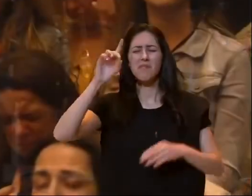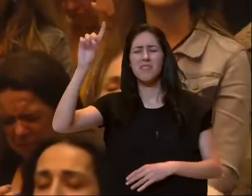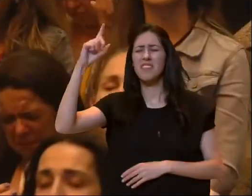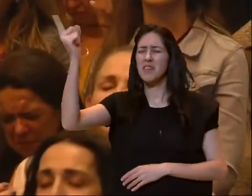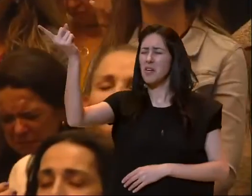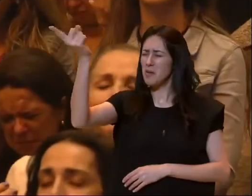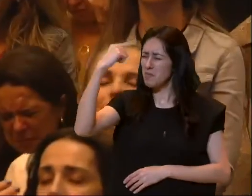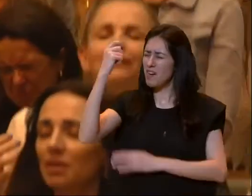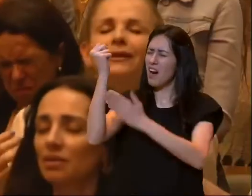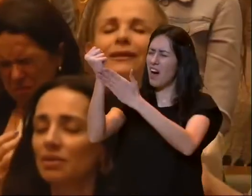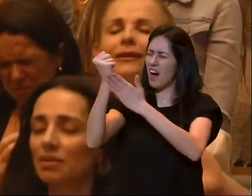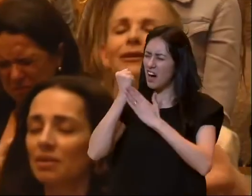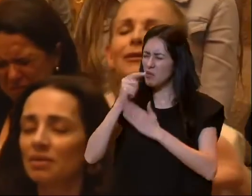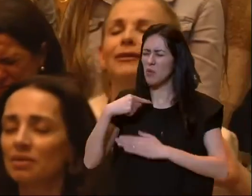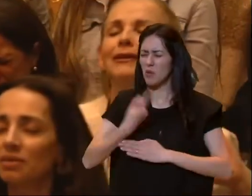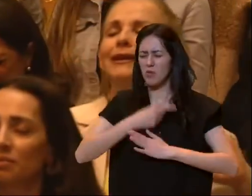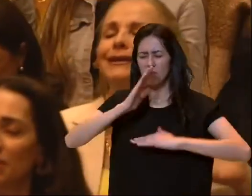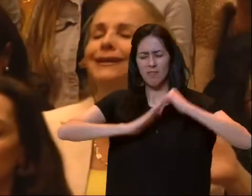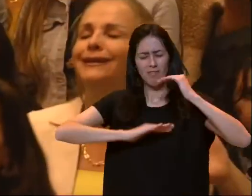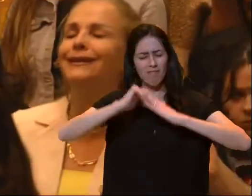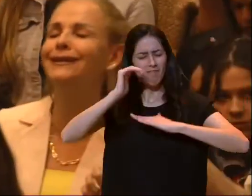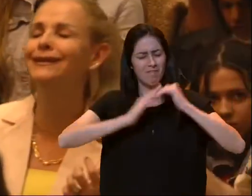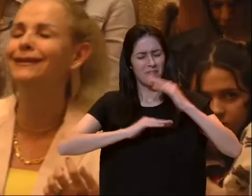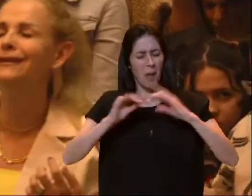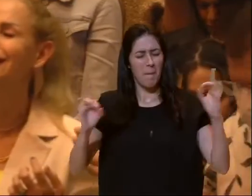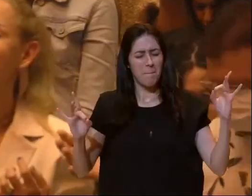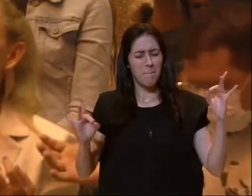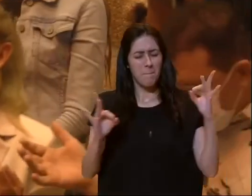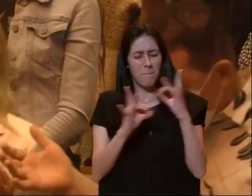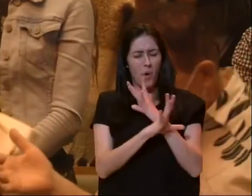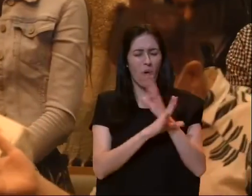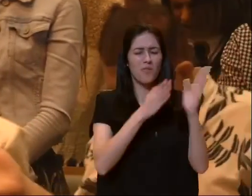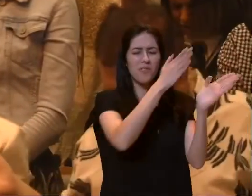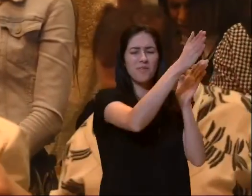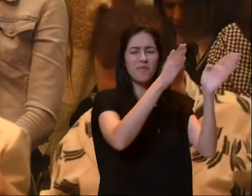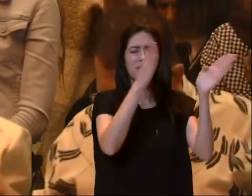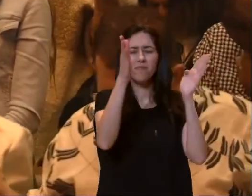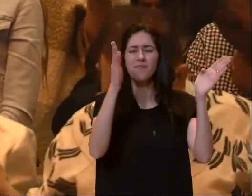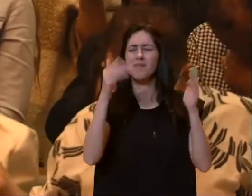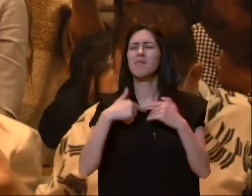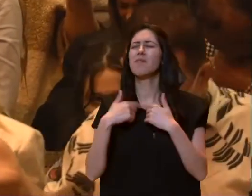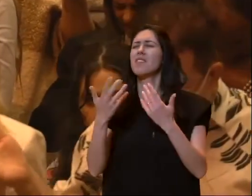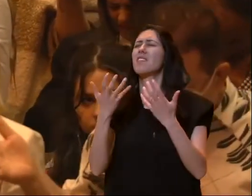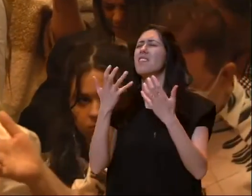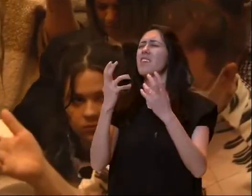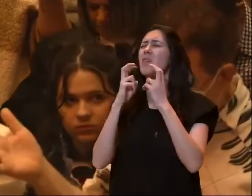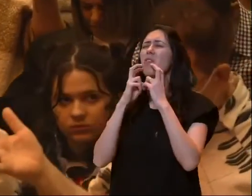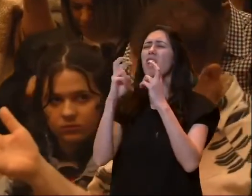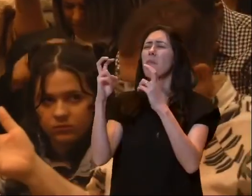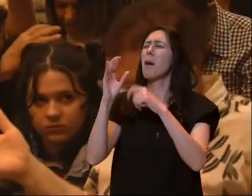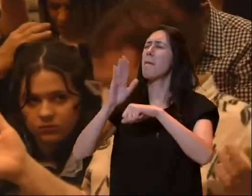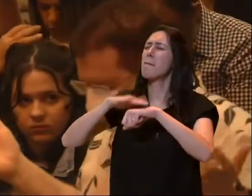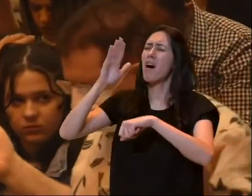torna aptos, idôneos, totalmente preparados. Eu quero clamar mais de